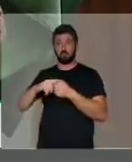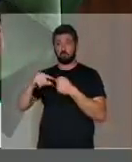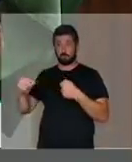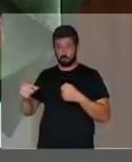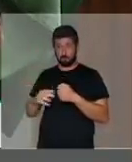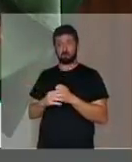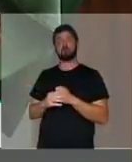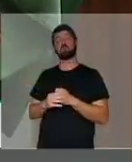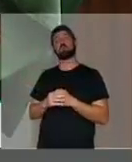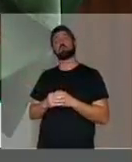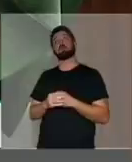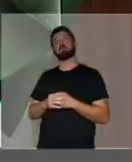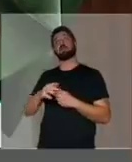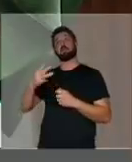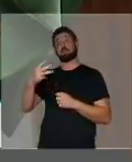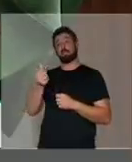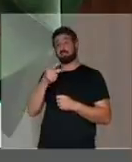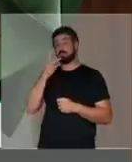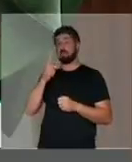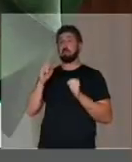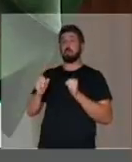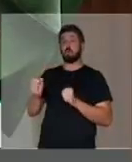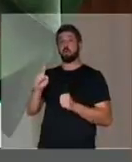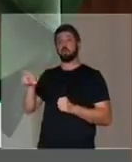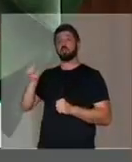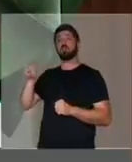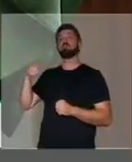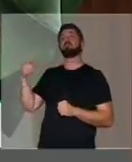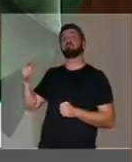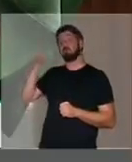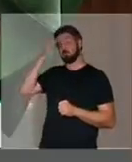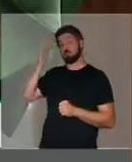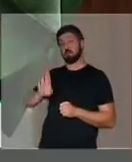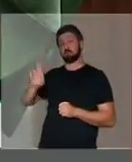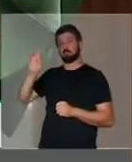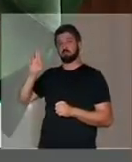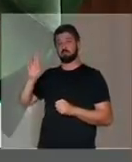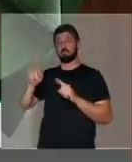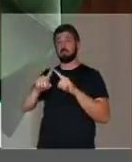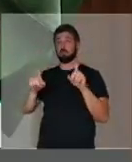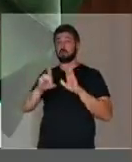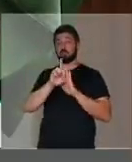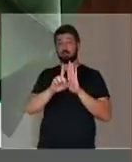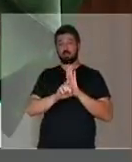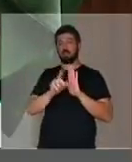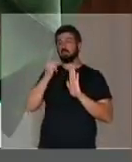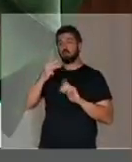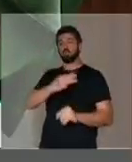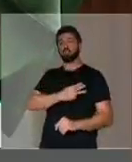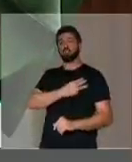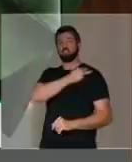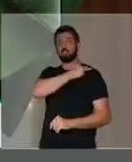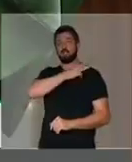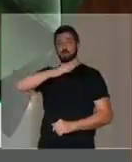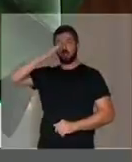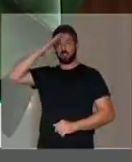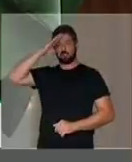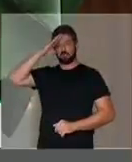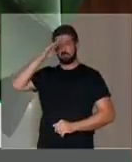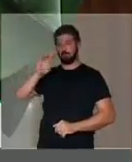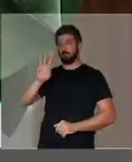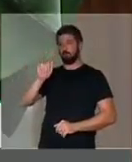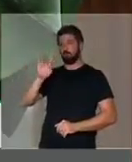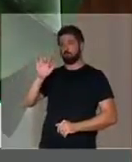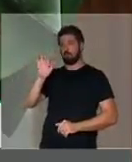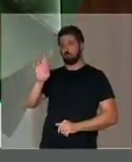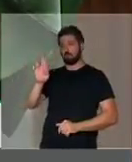artigo 36, parágrafo 1º da Constituição Federal, o decreto designa o general de Exército Walter